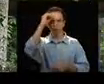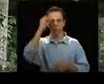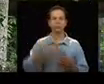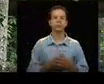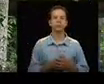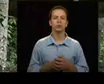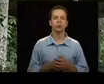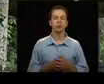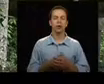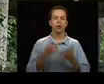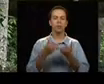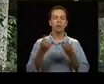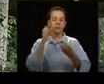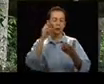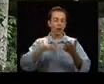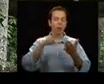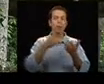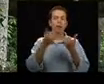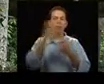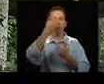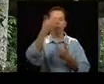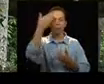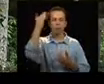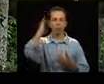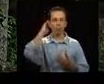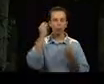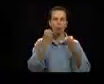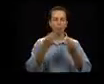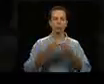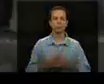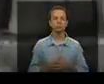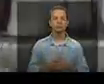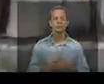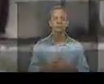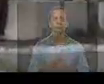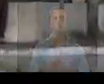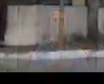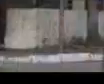nada. Porque a pessoa que não sabe ler, praticamente ele é cego, né?